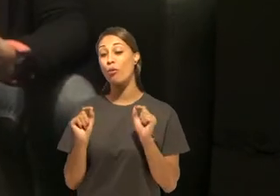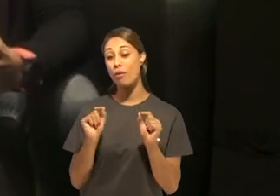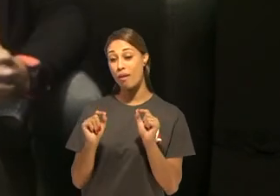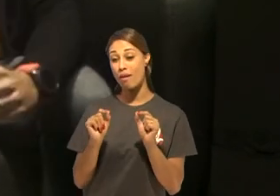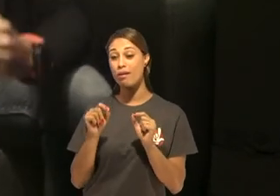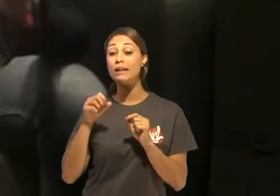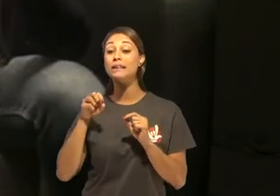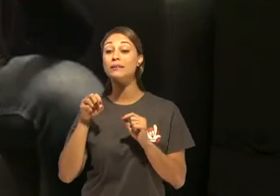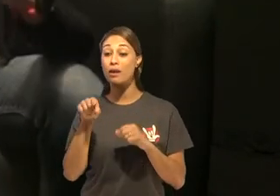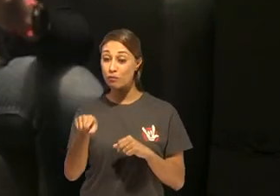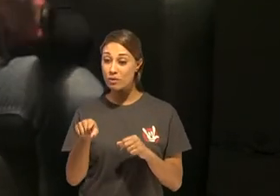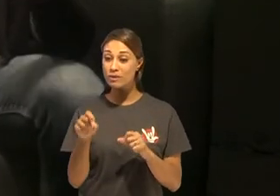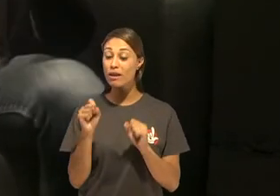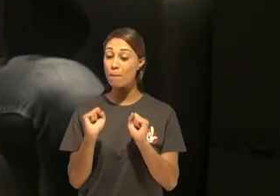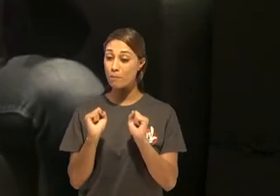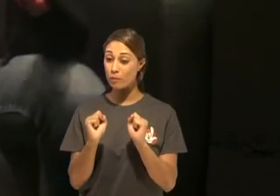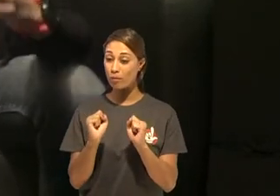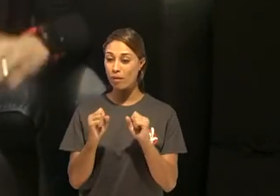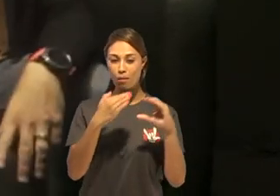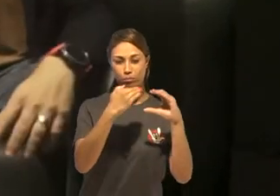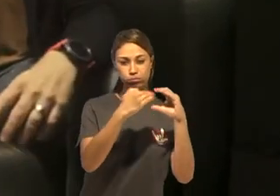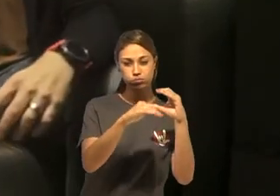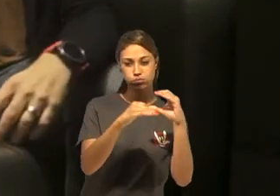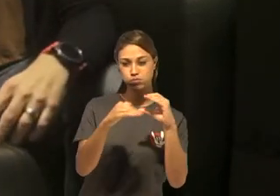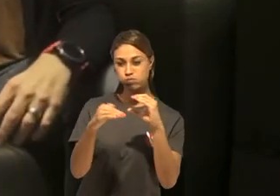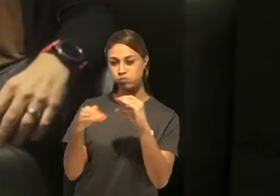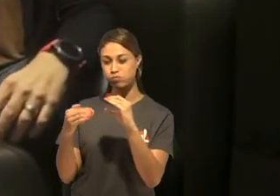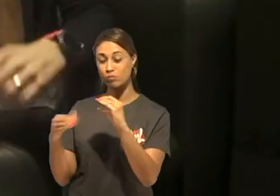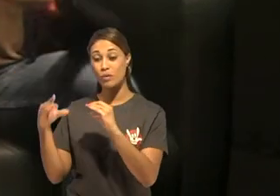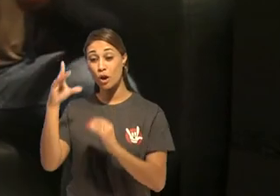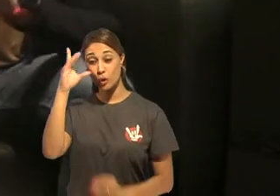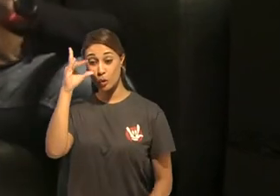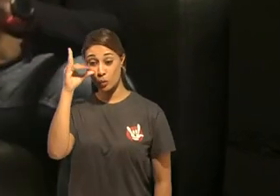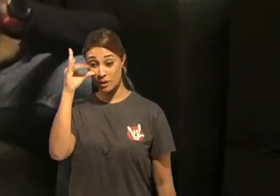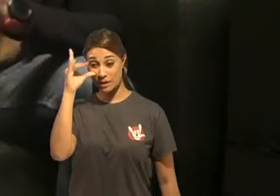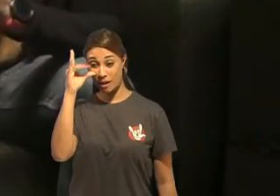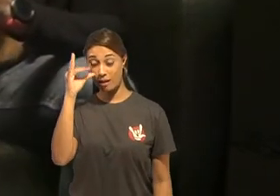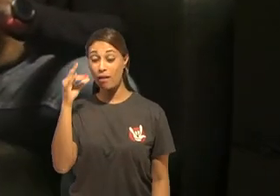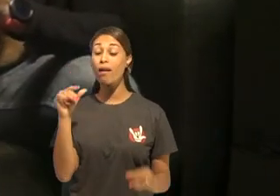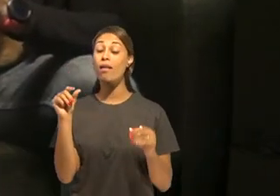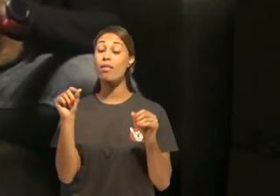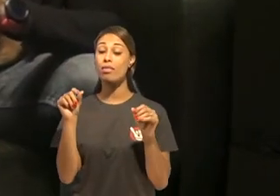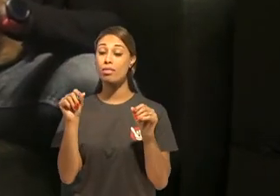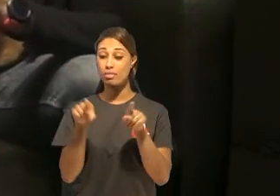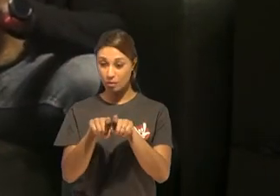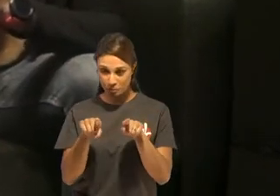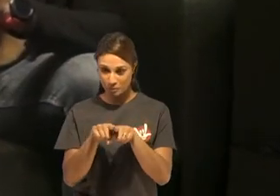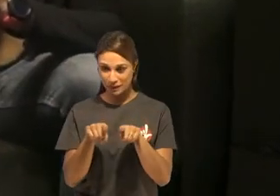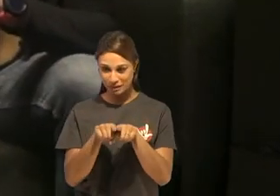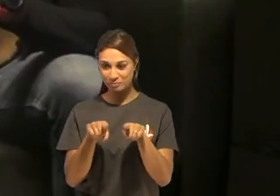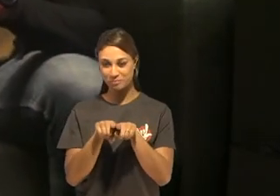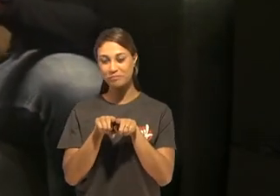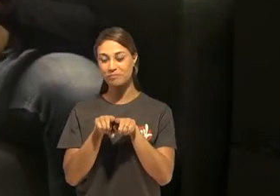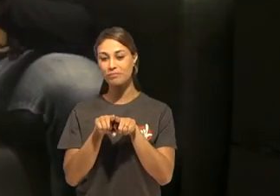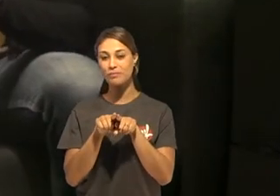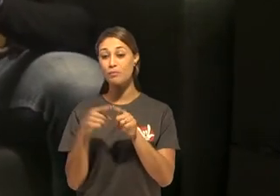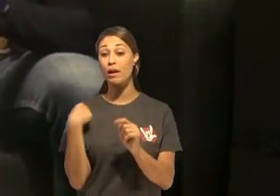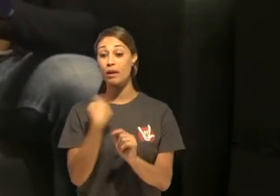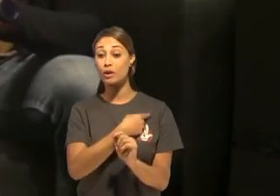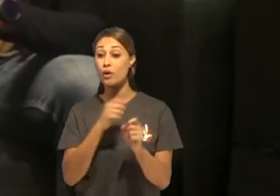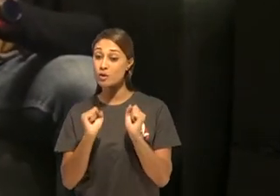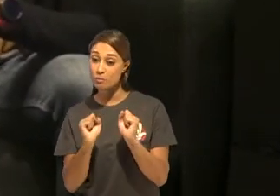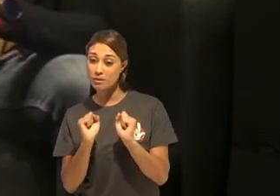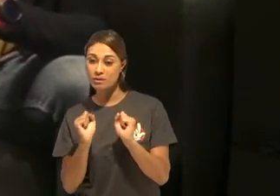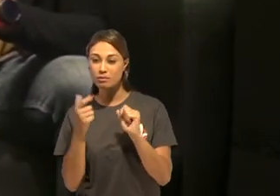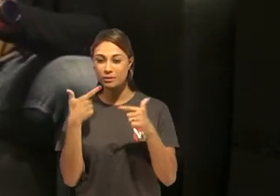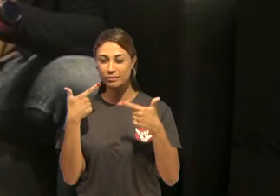se possível, no Instagram e marque o MAG Ermelino, para a gente poder rir junto com você desse